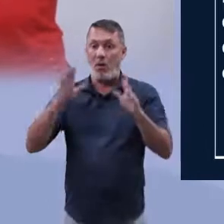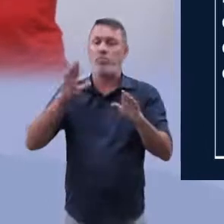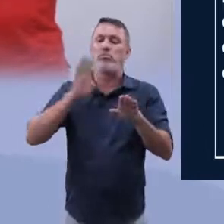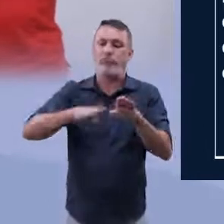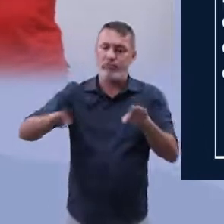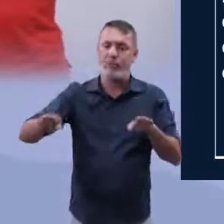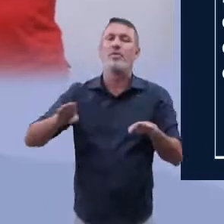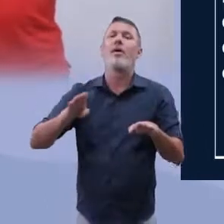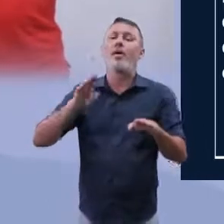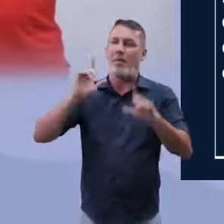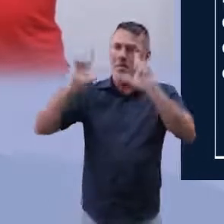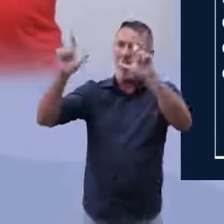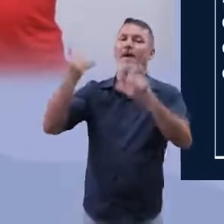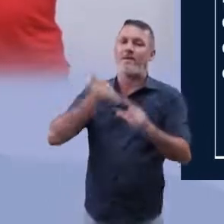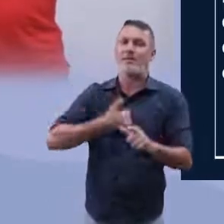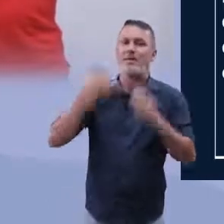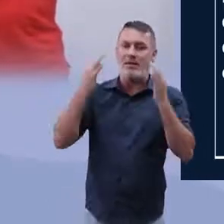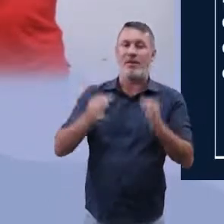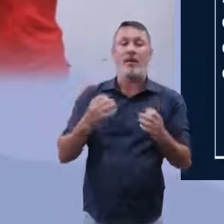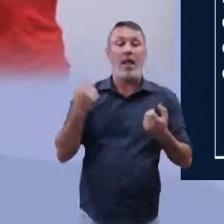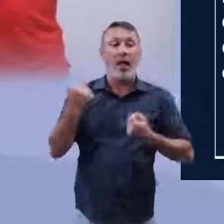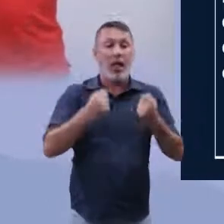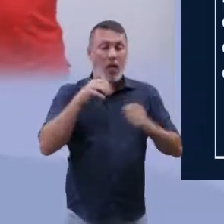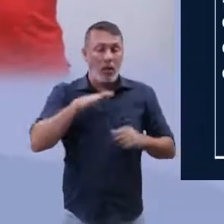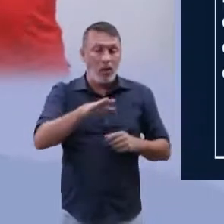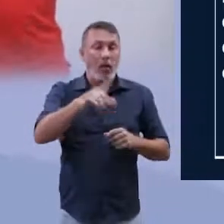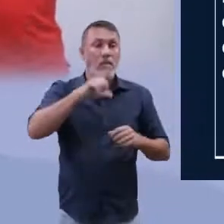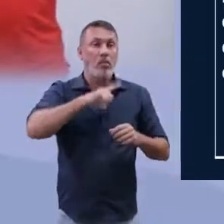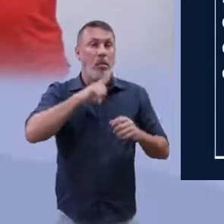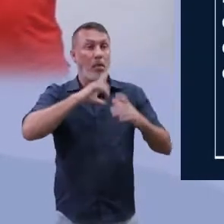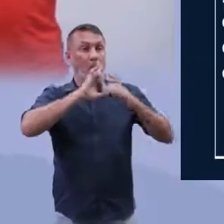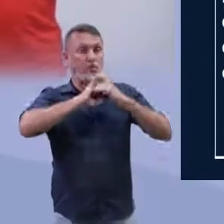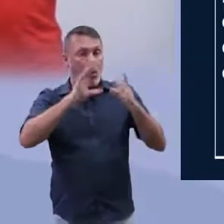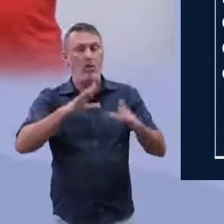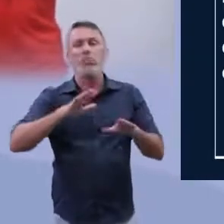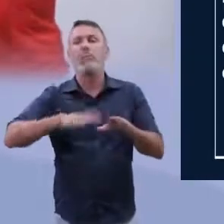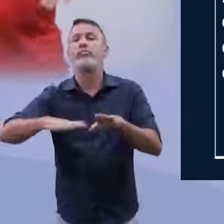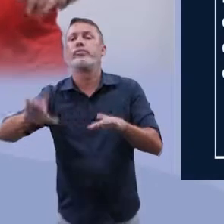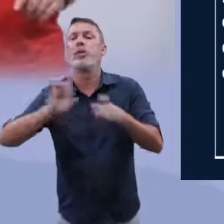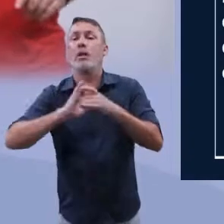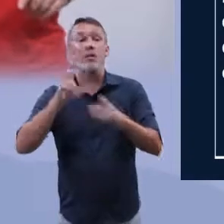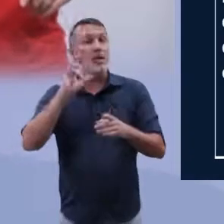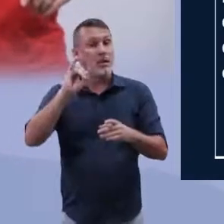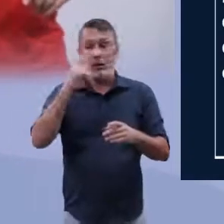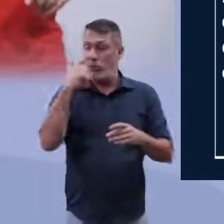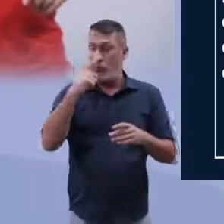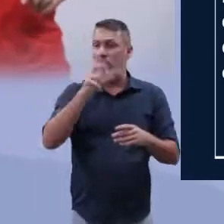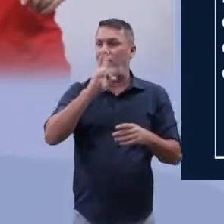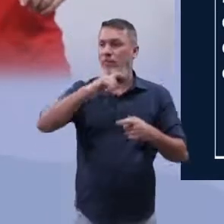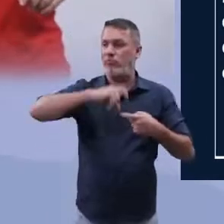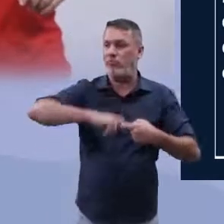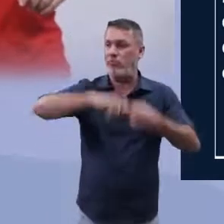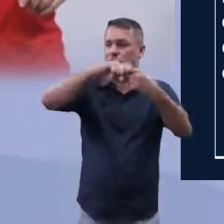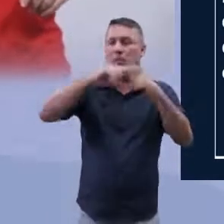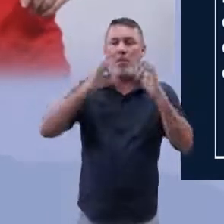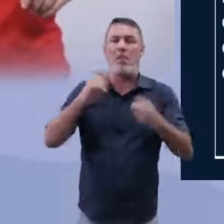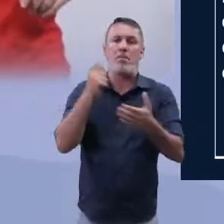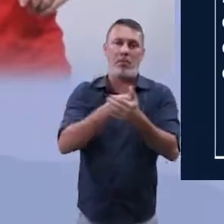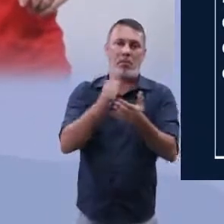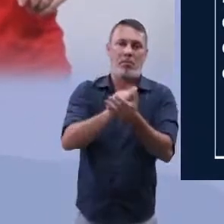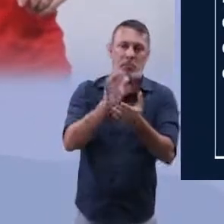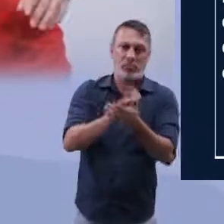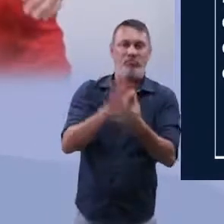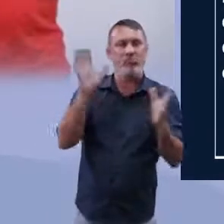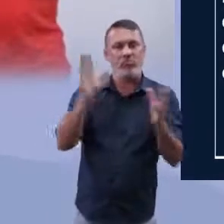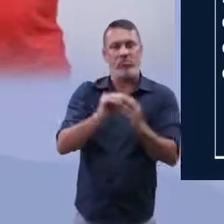área? Yes. É isso que a placa está dizendo. Aquela área é permitida para quem tem autorização. Quem não tem, vai ter o carro guinchado e vai